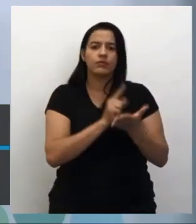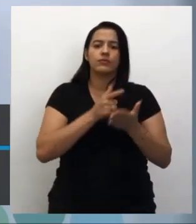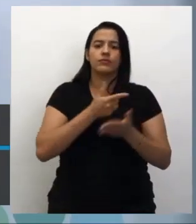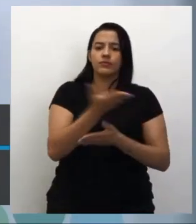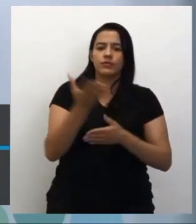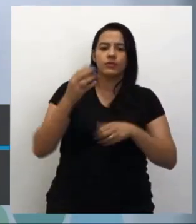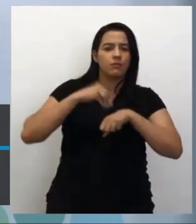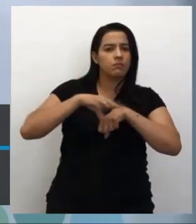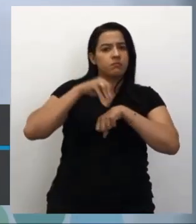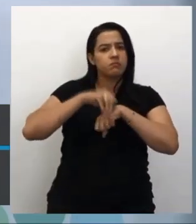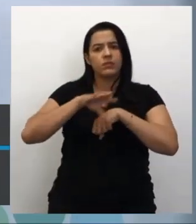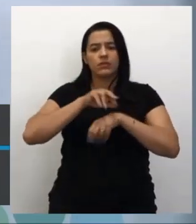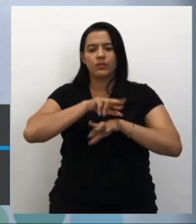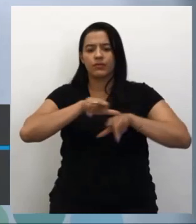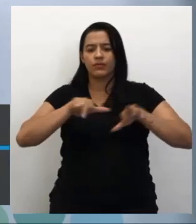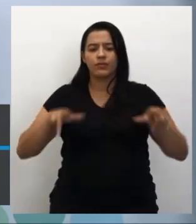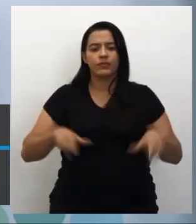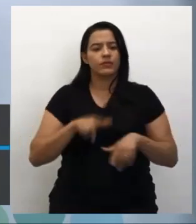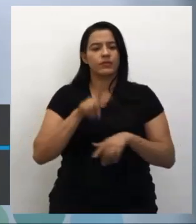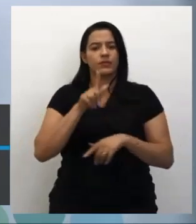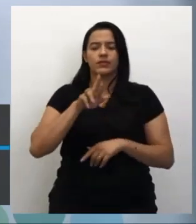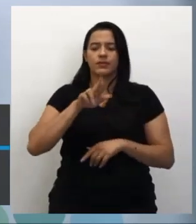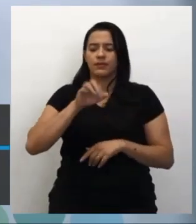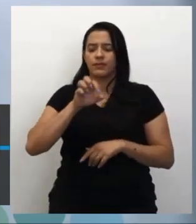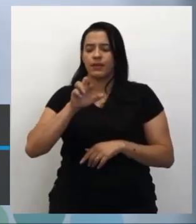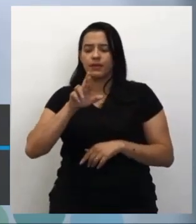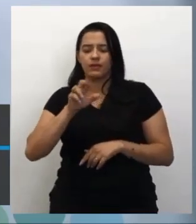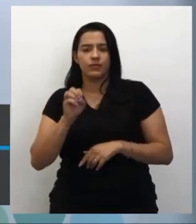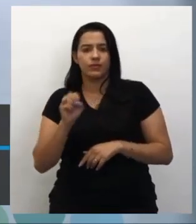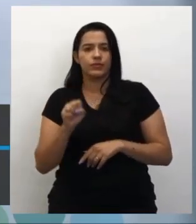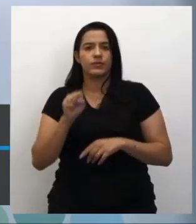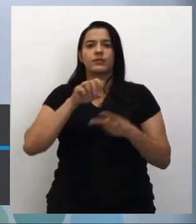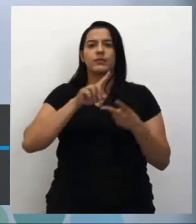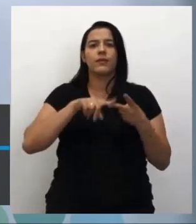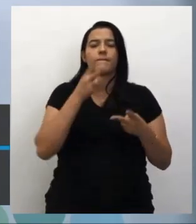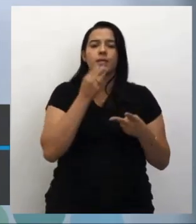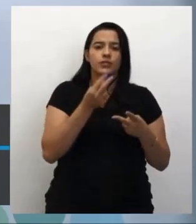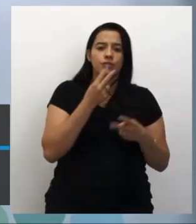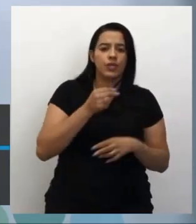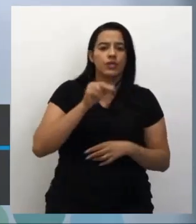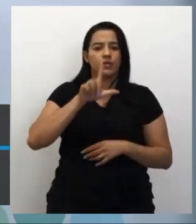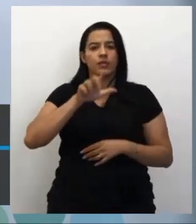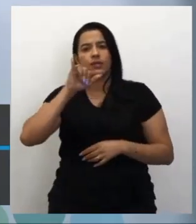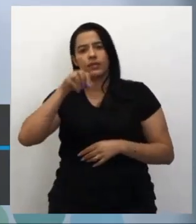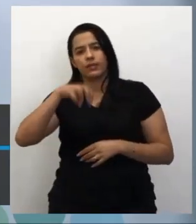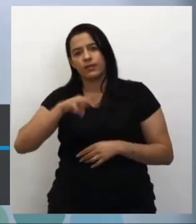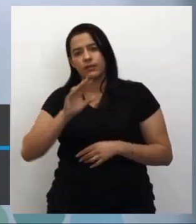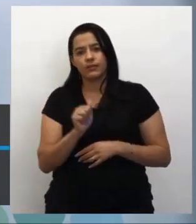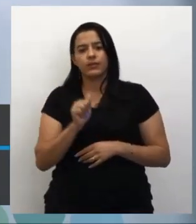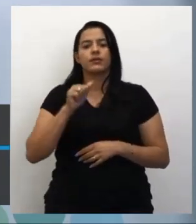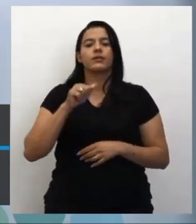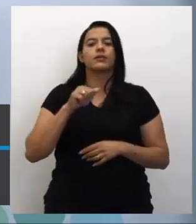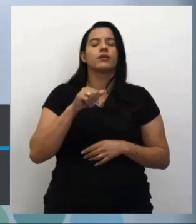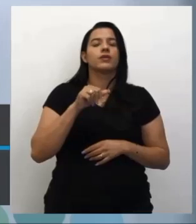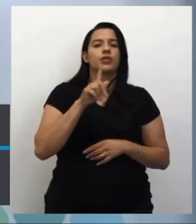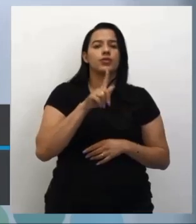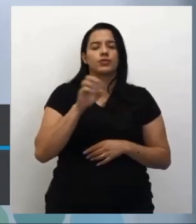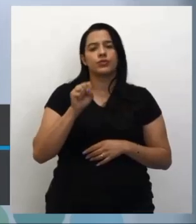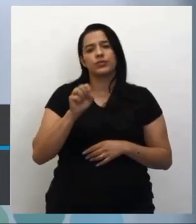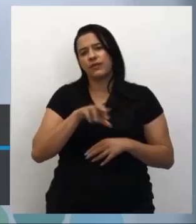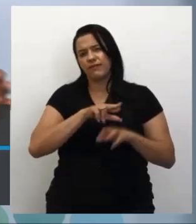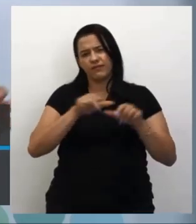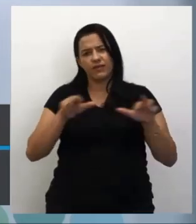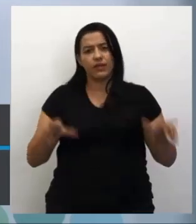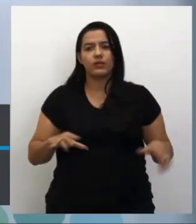Graciliano Ramos, José Lins do Rego, Guimarães Rosa, Clarice Lispector, Machado de Assis, Lima Barreto, José de Alencar. Gente,